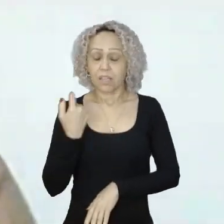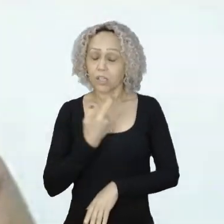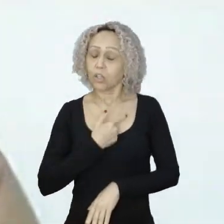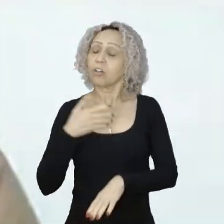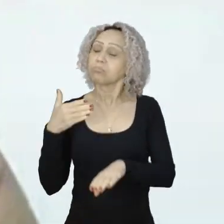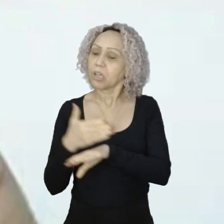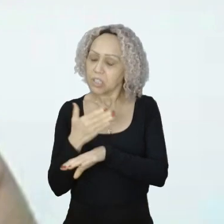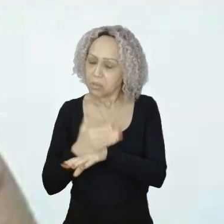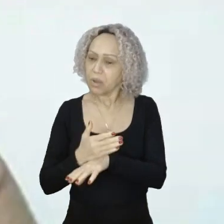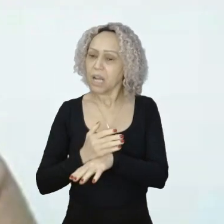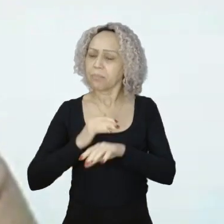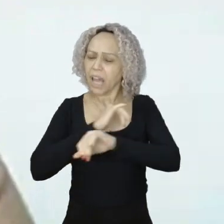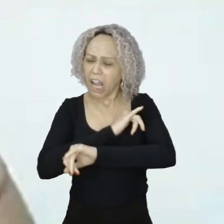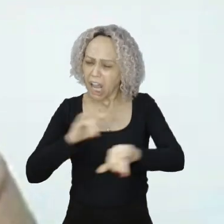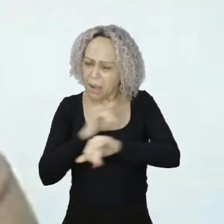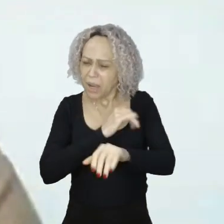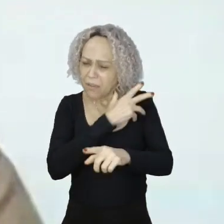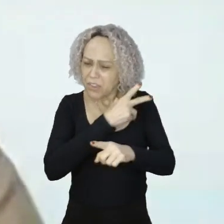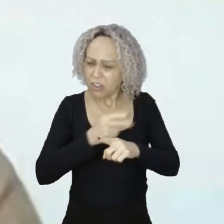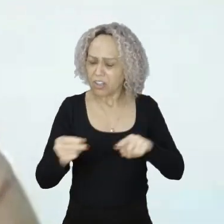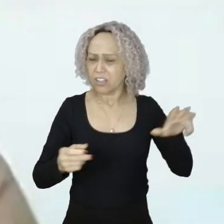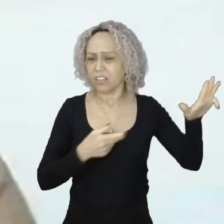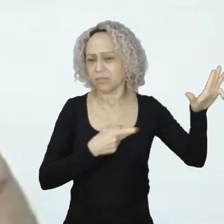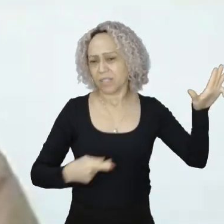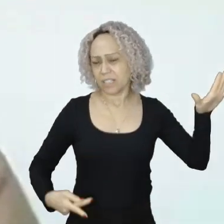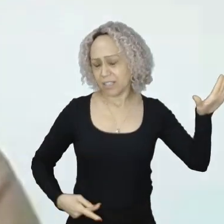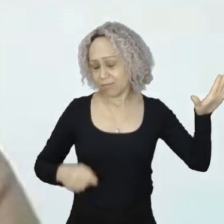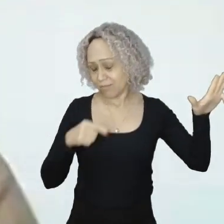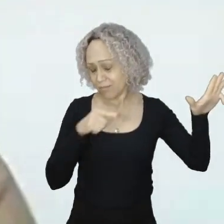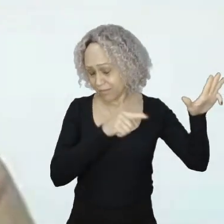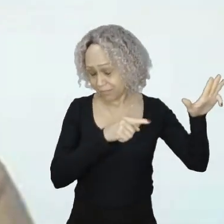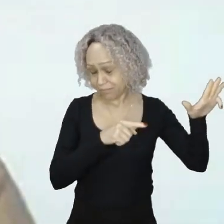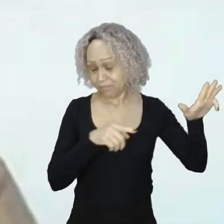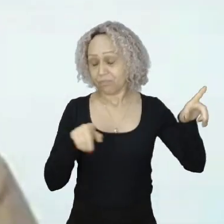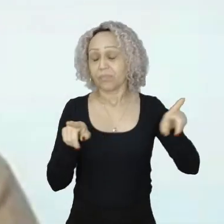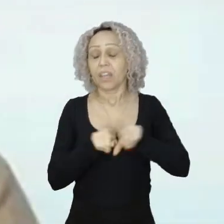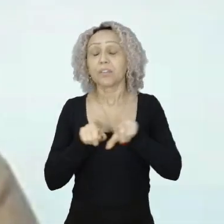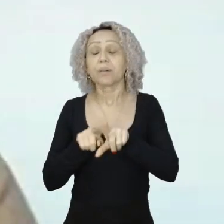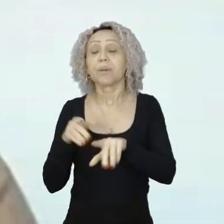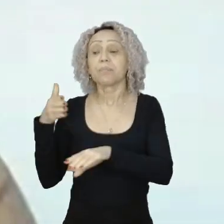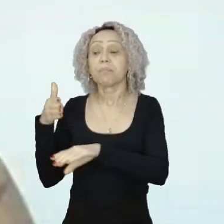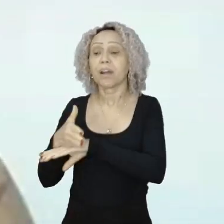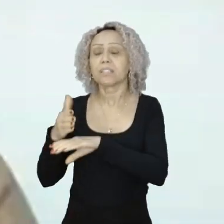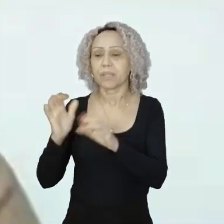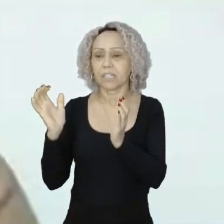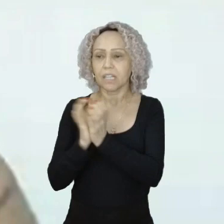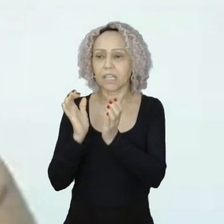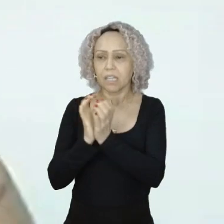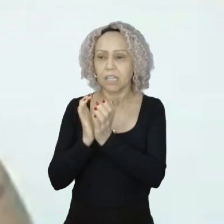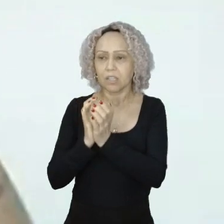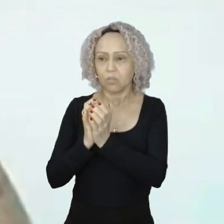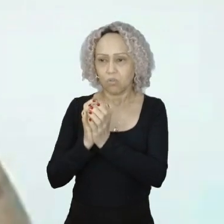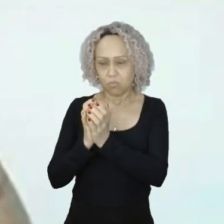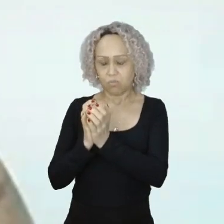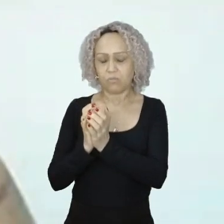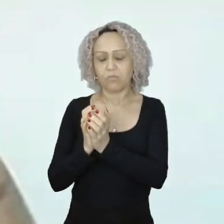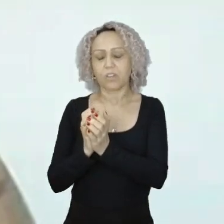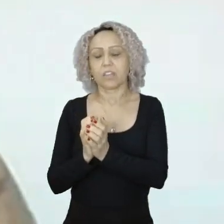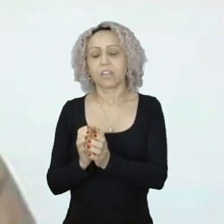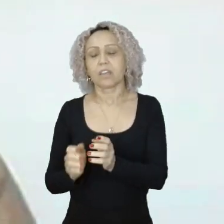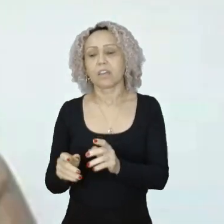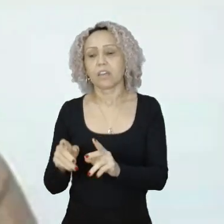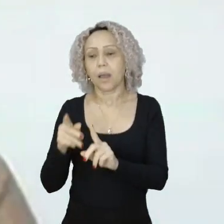eu também fiz parte daquele GT de participação social que a presidenta